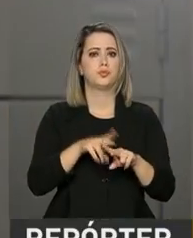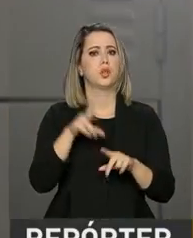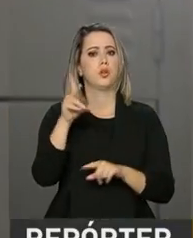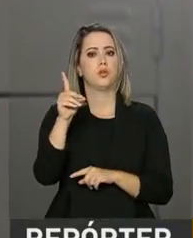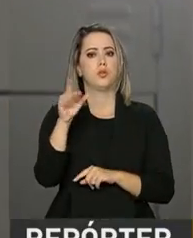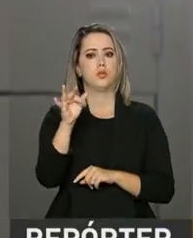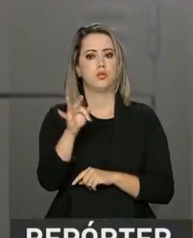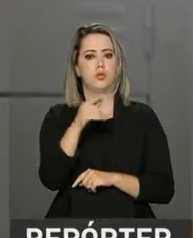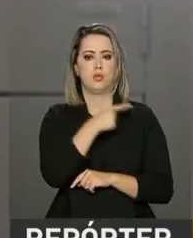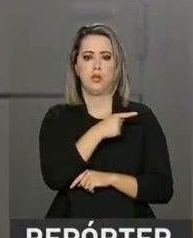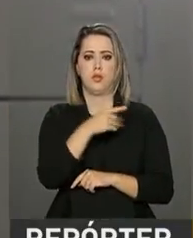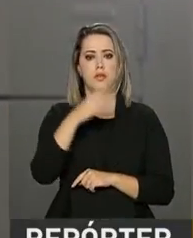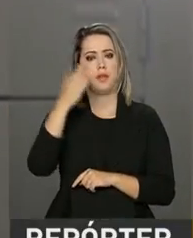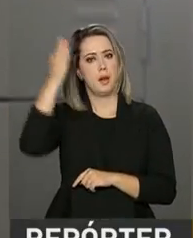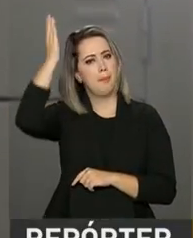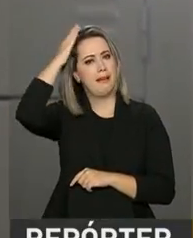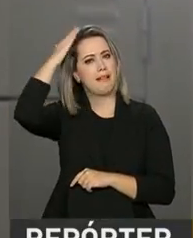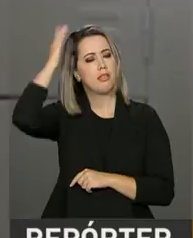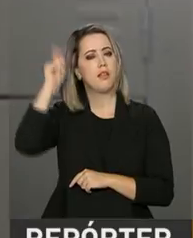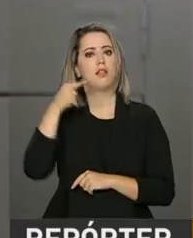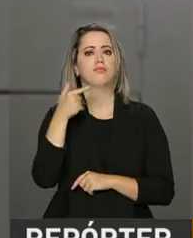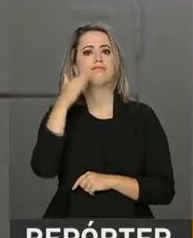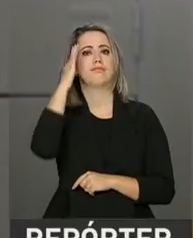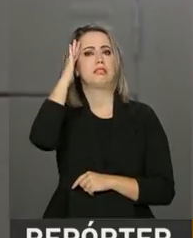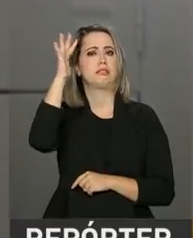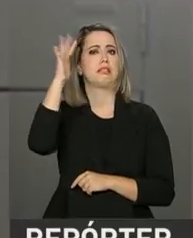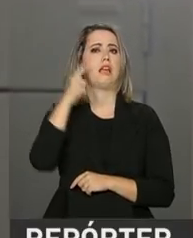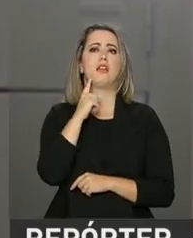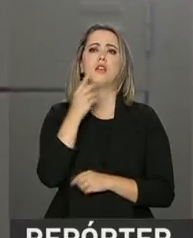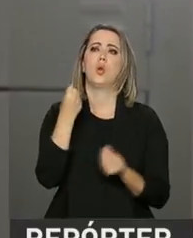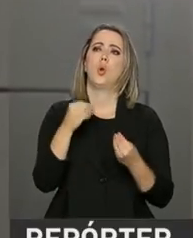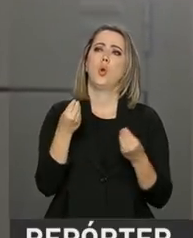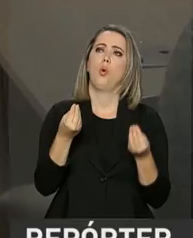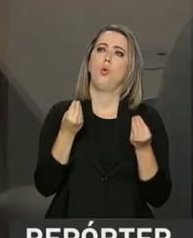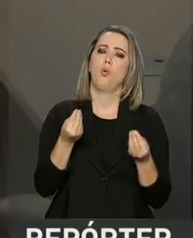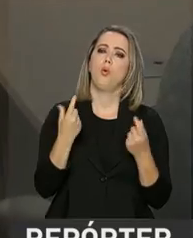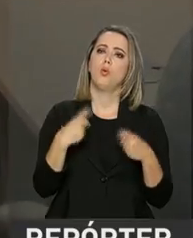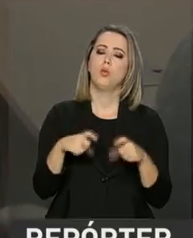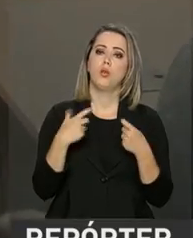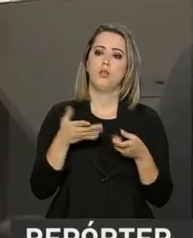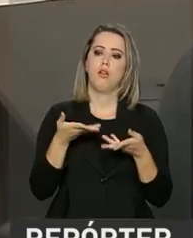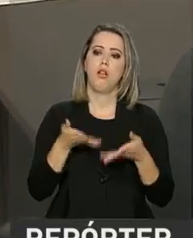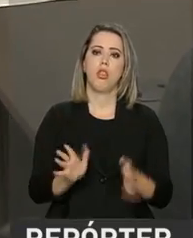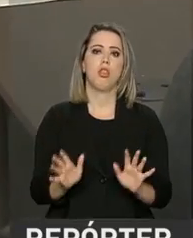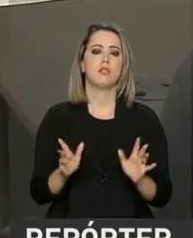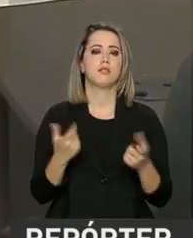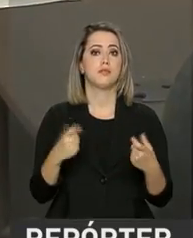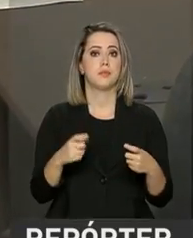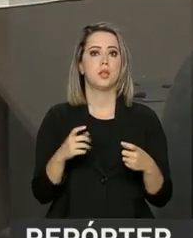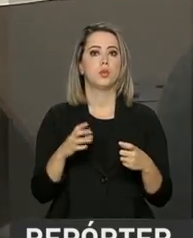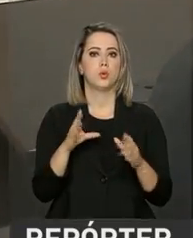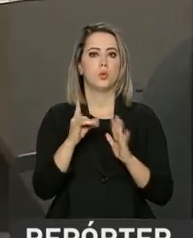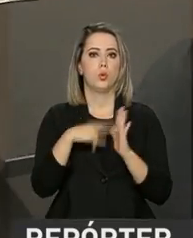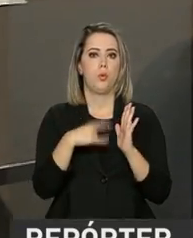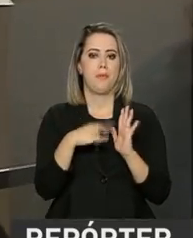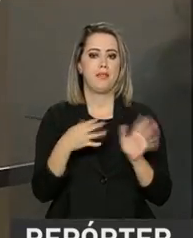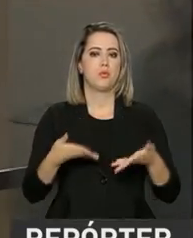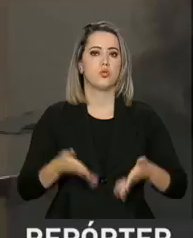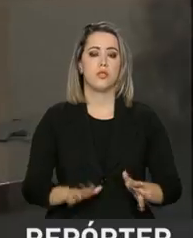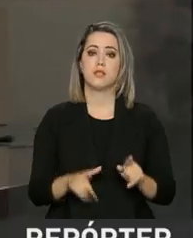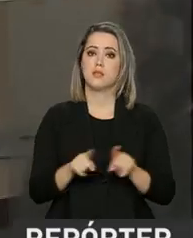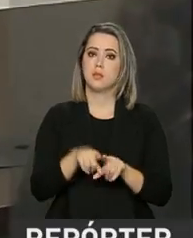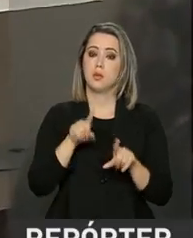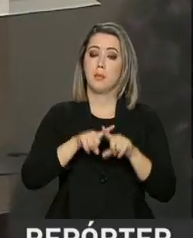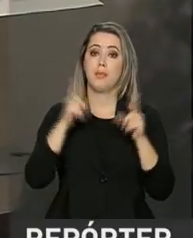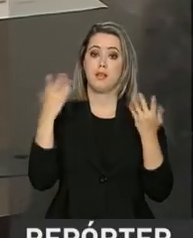a Paranaense Jess não tinha ideia de onde andava a certidão de nascimento foi com o programa identidade Cidadã que ela conseguiu